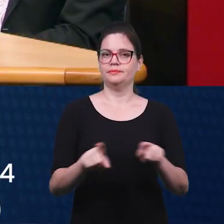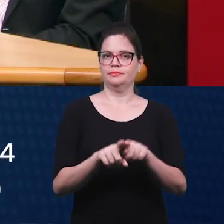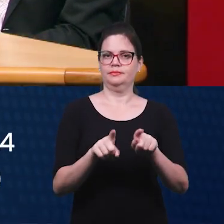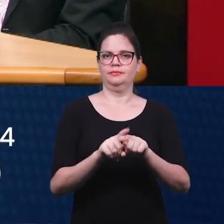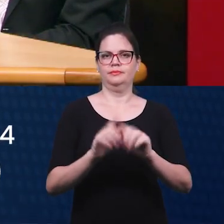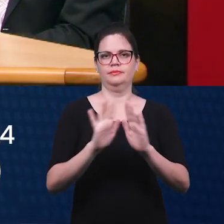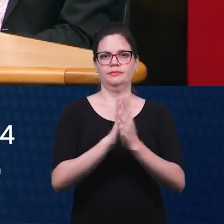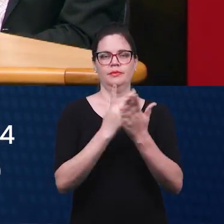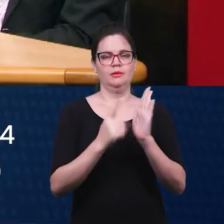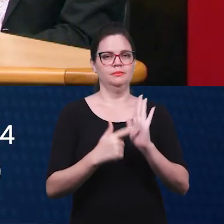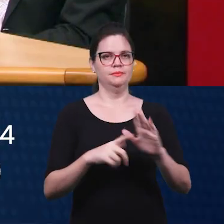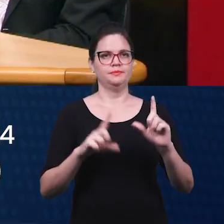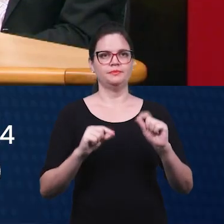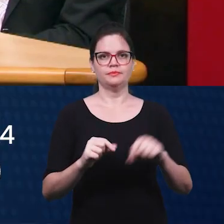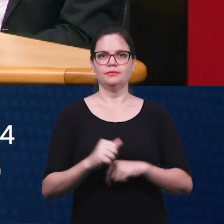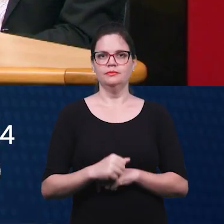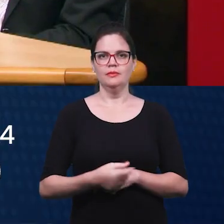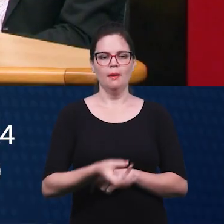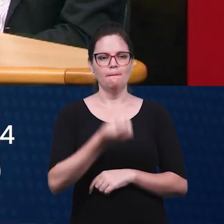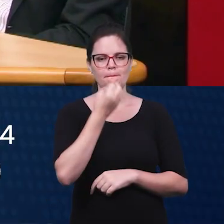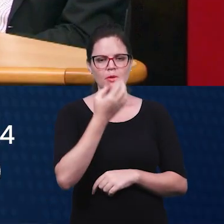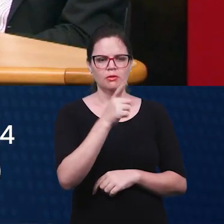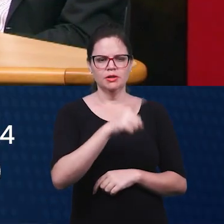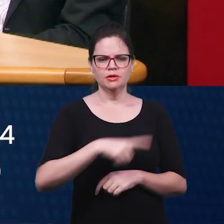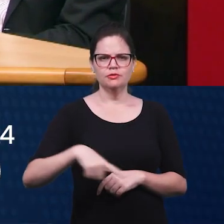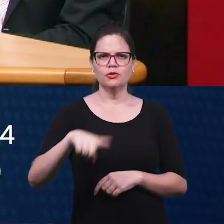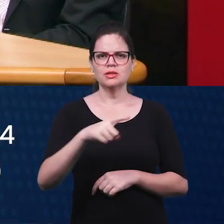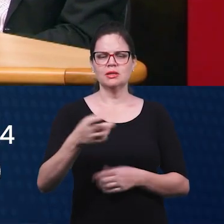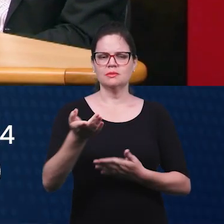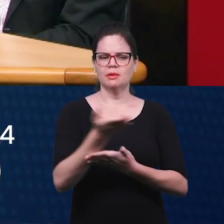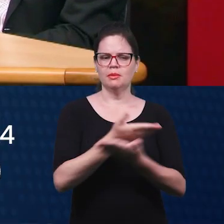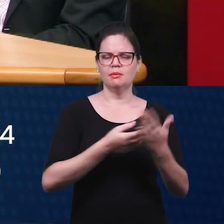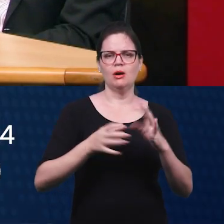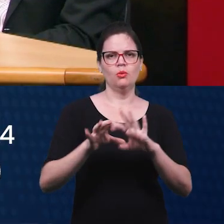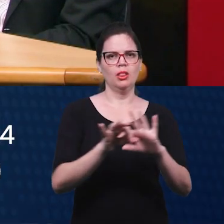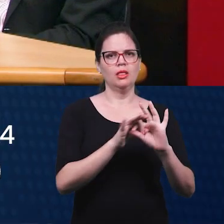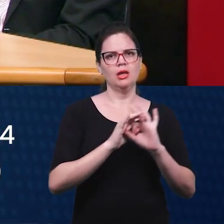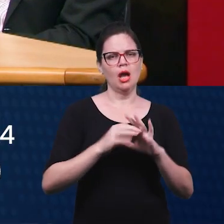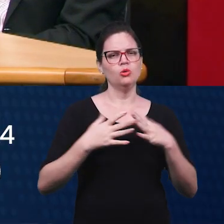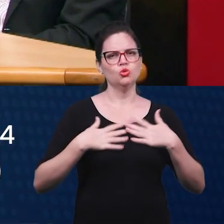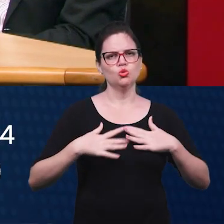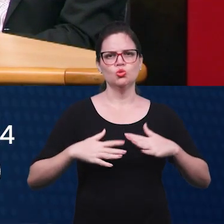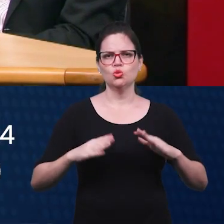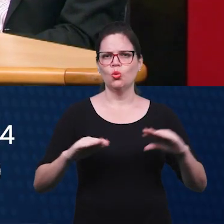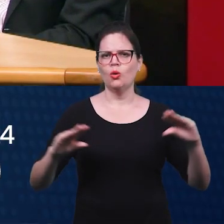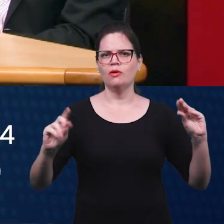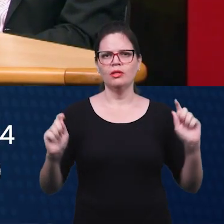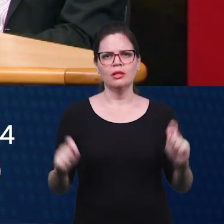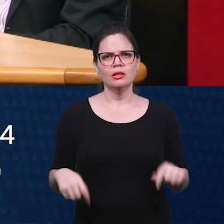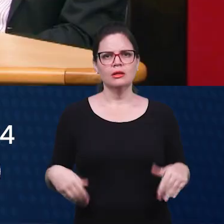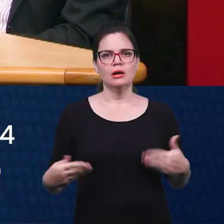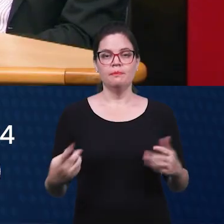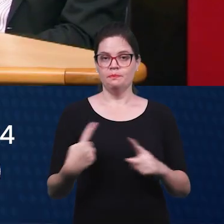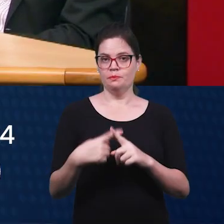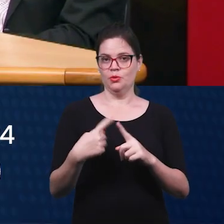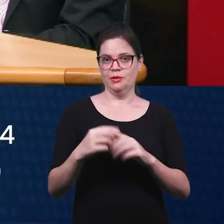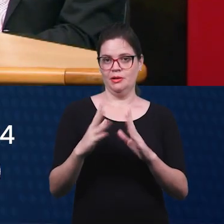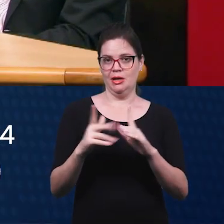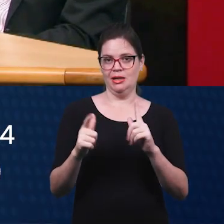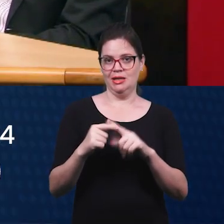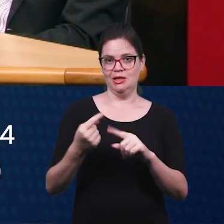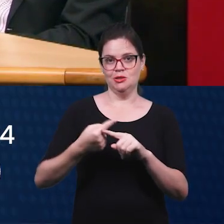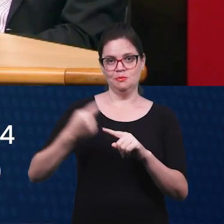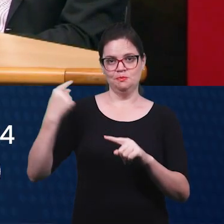sobre isso, né, pastor? Fala assim, ó, quão bom e suave é que os irmãos vivam em união. A igreja primitiva, ela estava sempre junta, né? Ela estava sempre